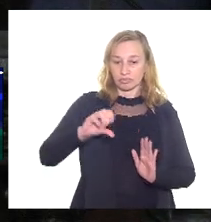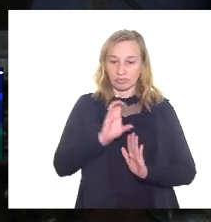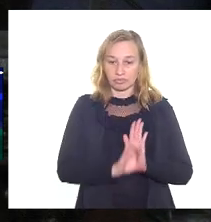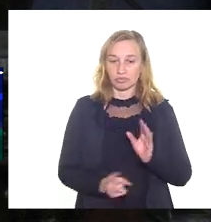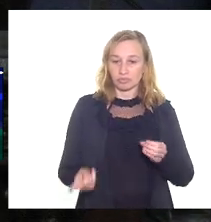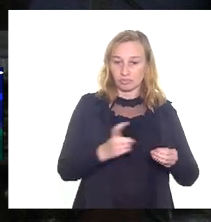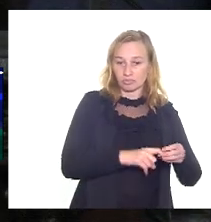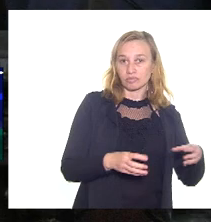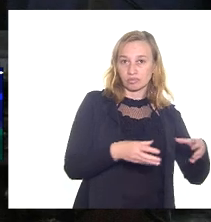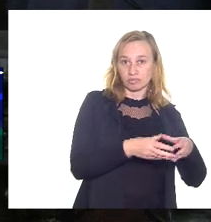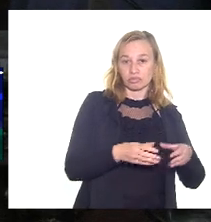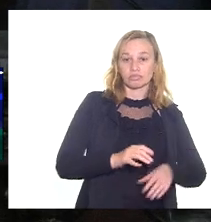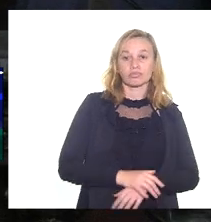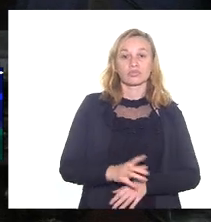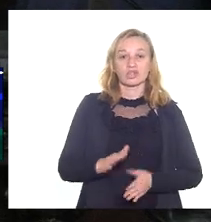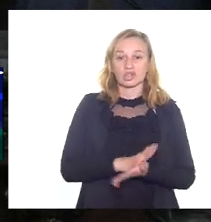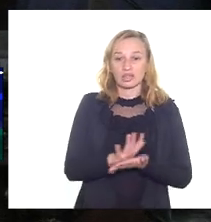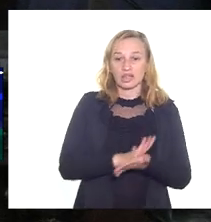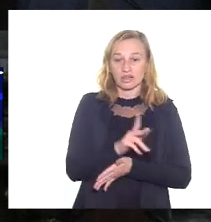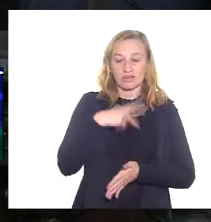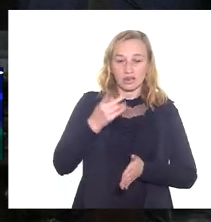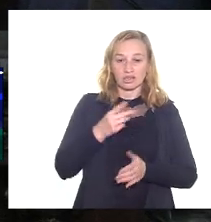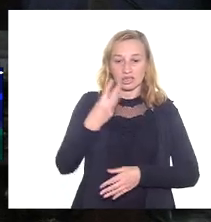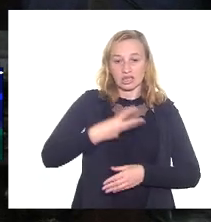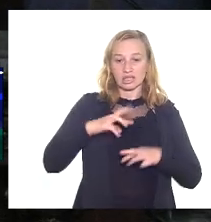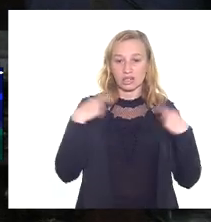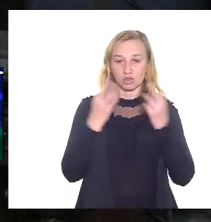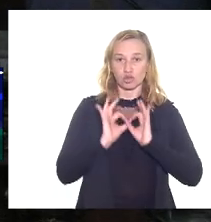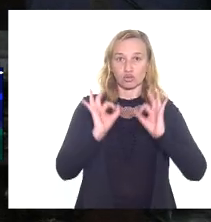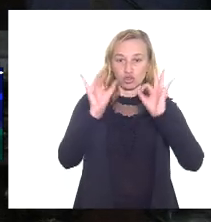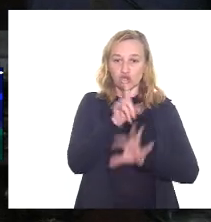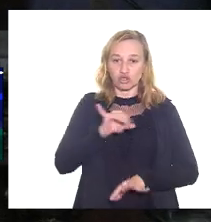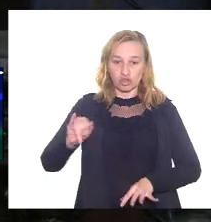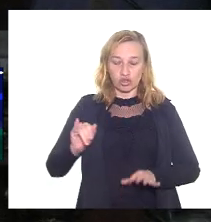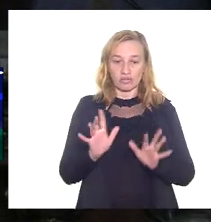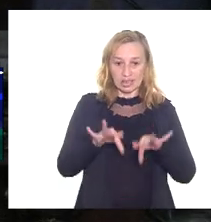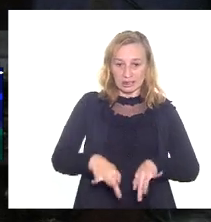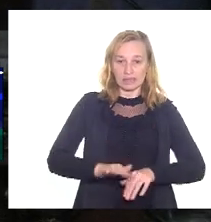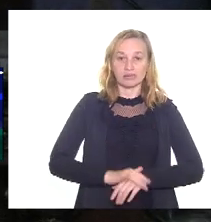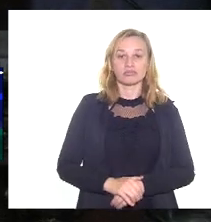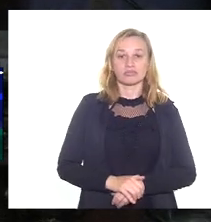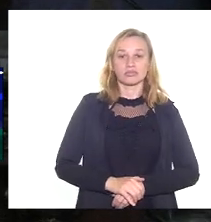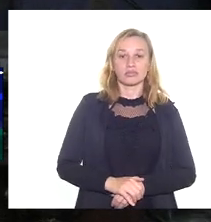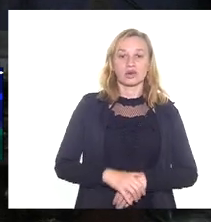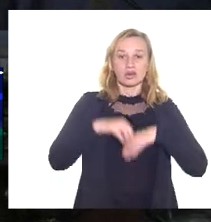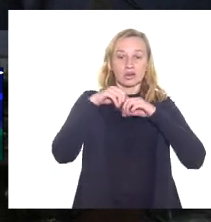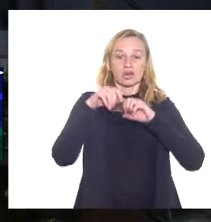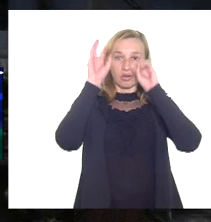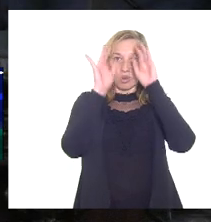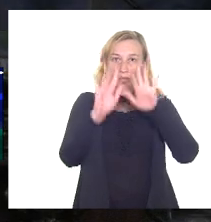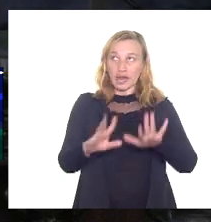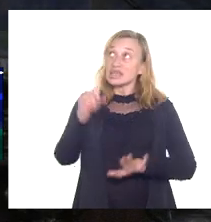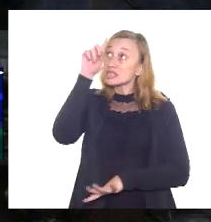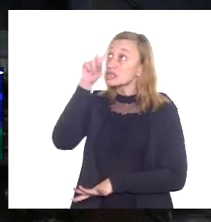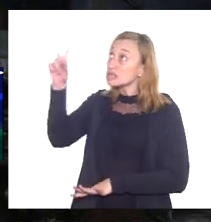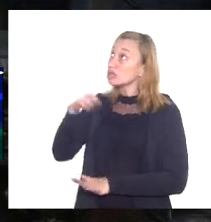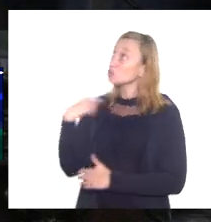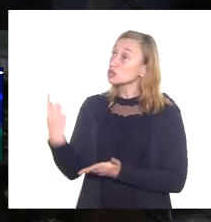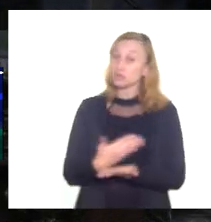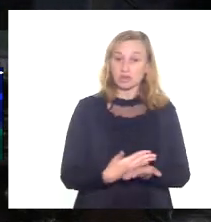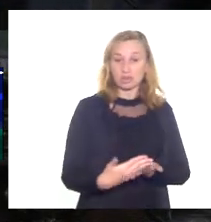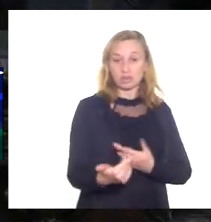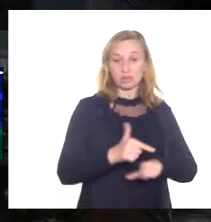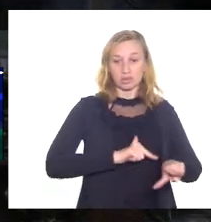e retorna às comissões. Nada mais a tratar na terceira sessão extraordinária do dia, mesmo está encerrada. Havendo número legal sobre a proteção de